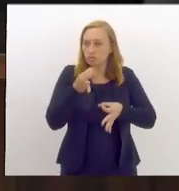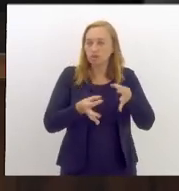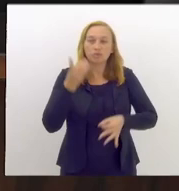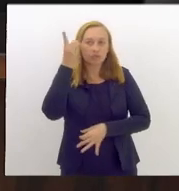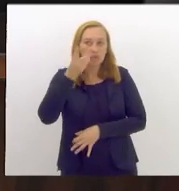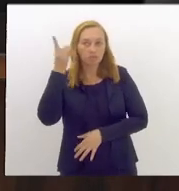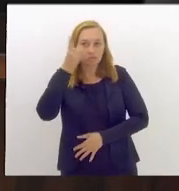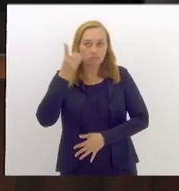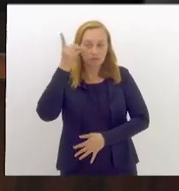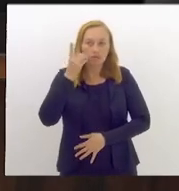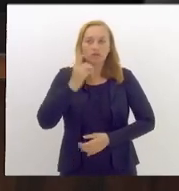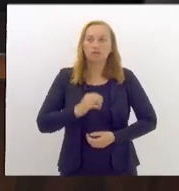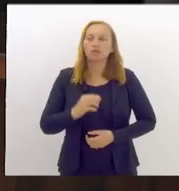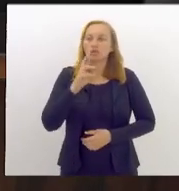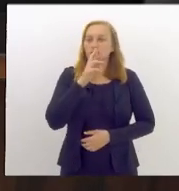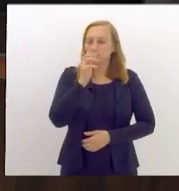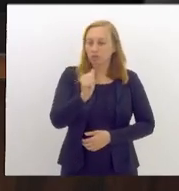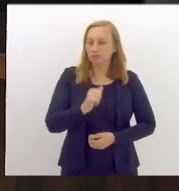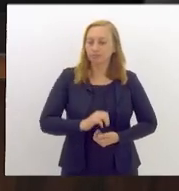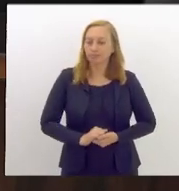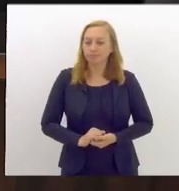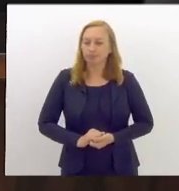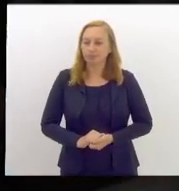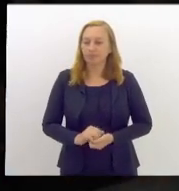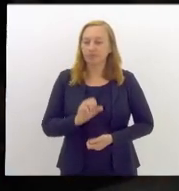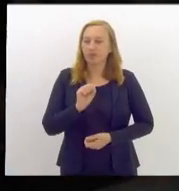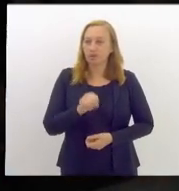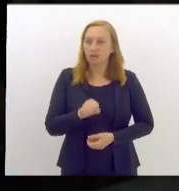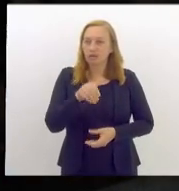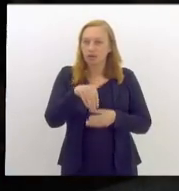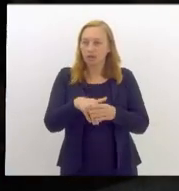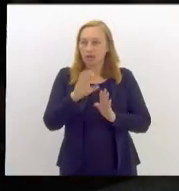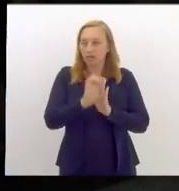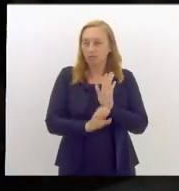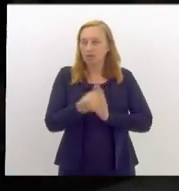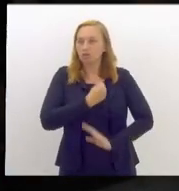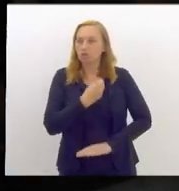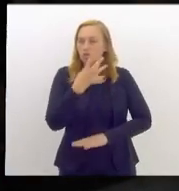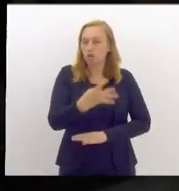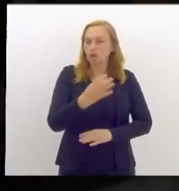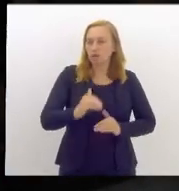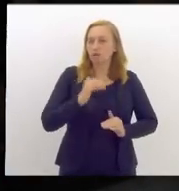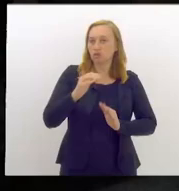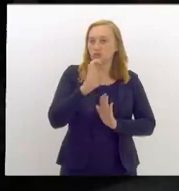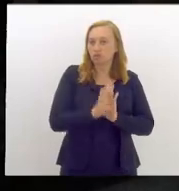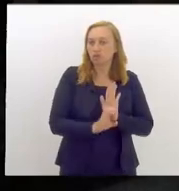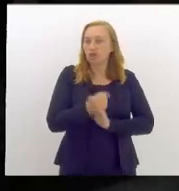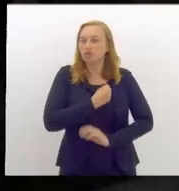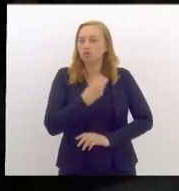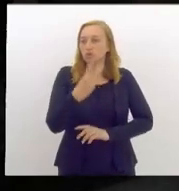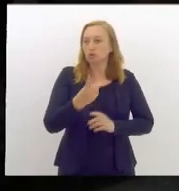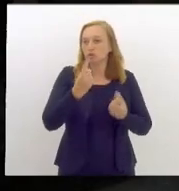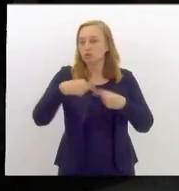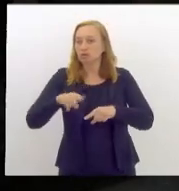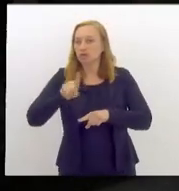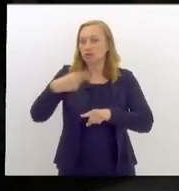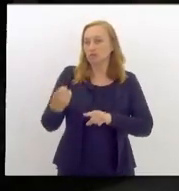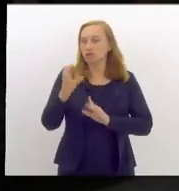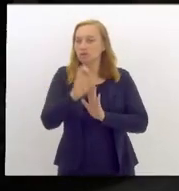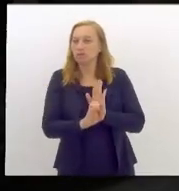Justiça Deputado Rodrigo Amorim favorável a emenda número 4 favorável 2 contrário das